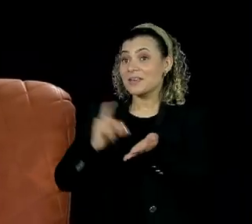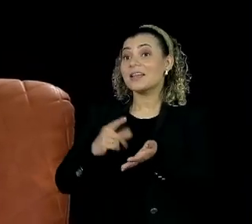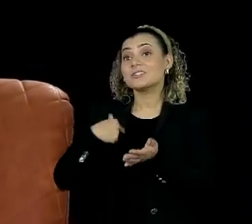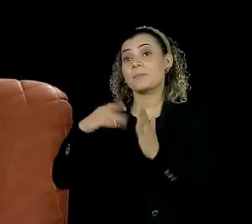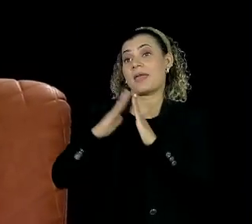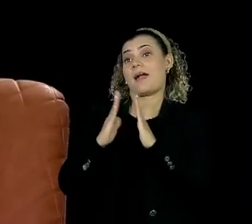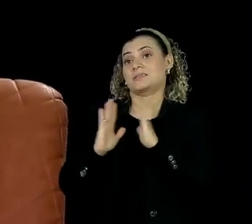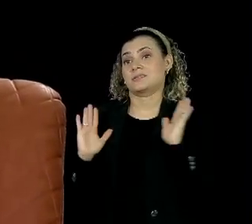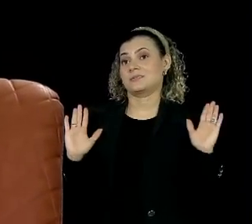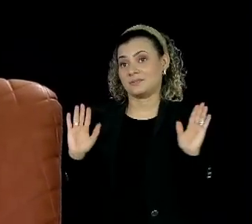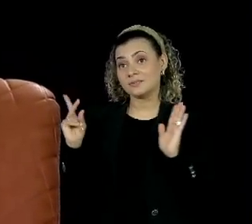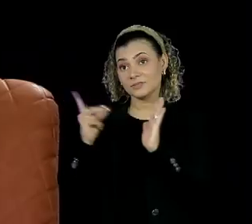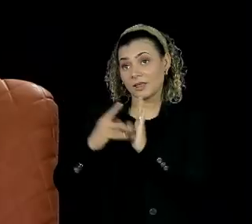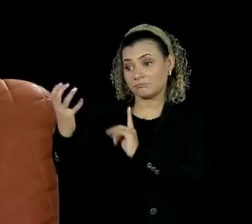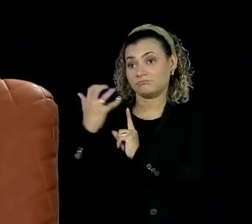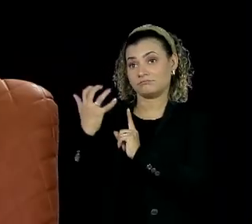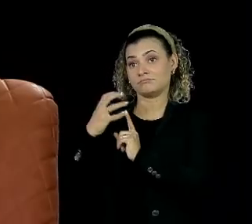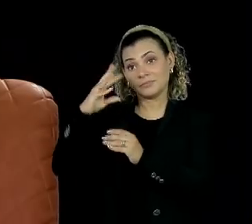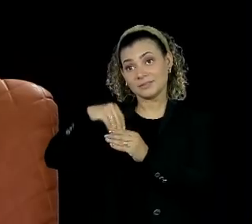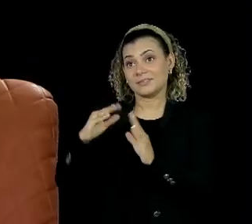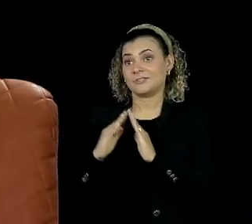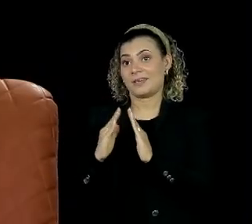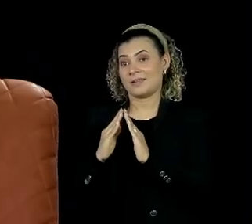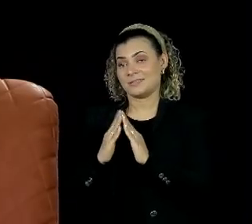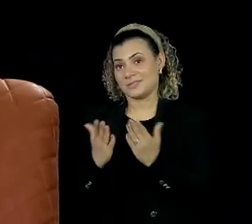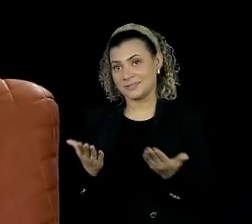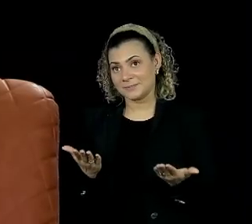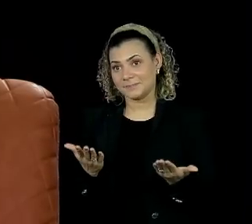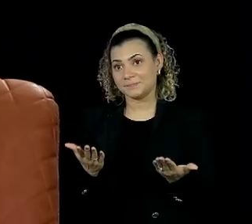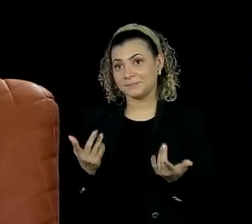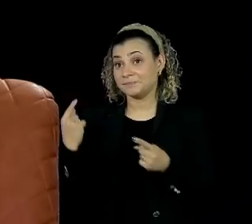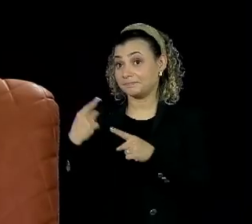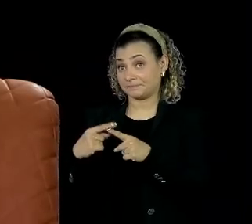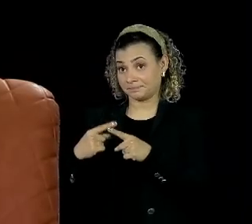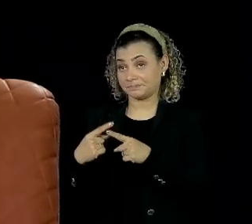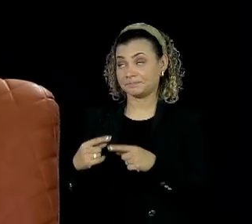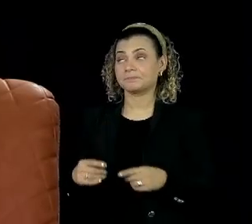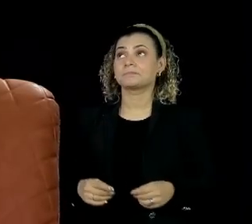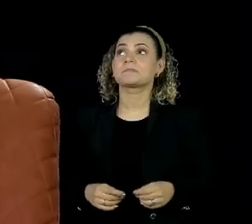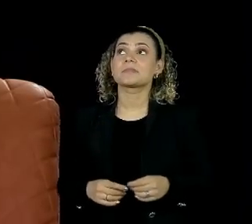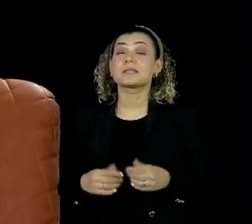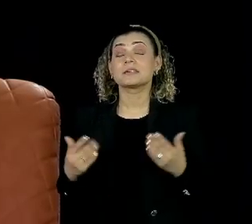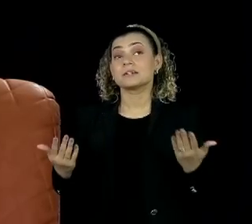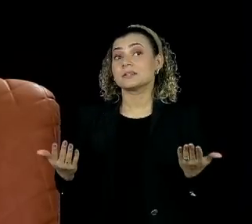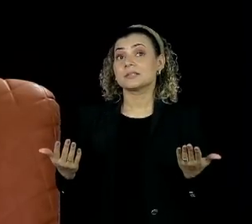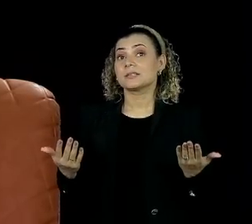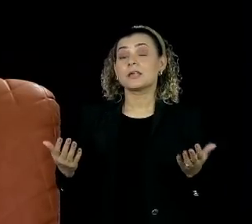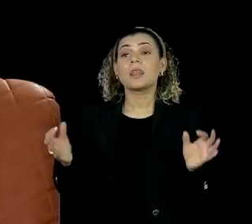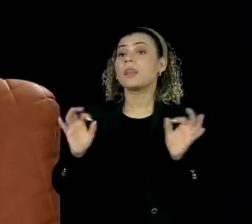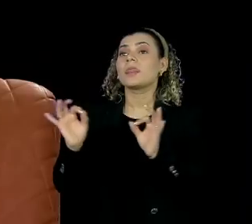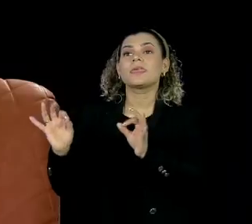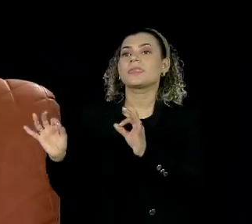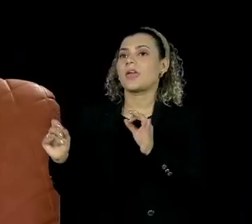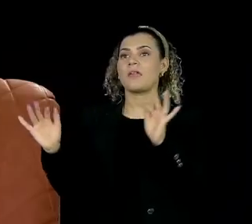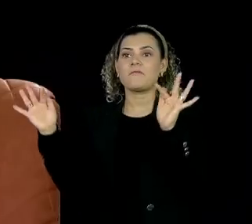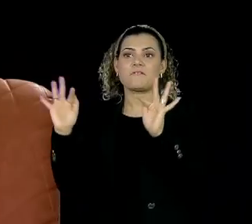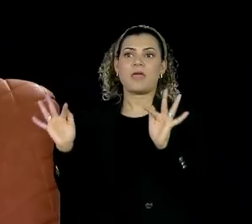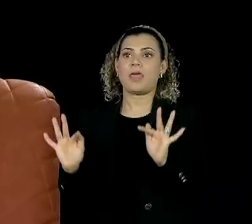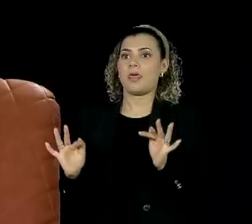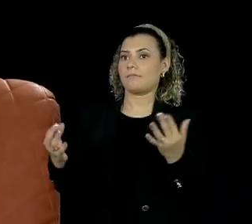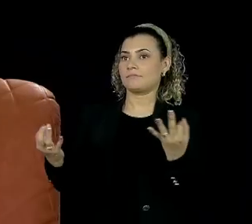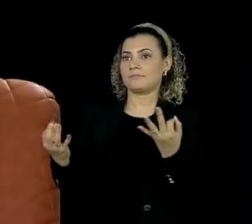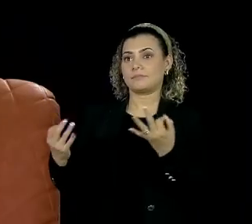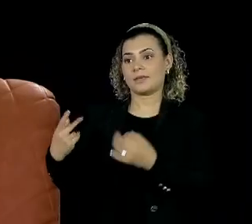casa, porque assim, Gente, ninguém pode ser totalmente feliz